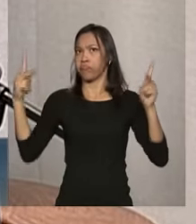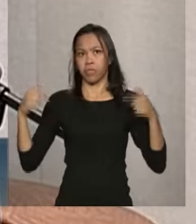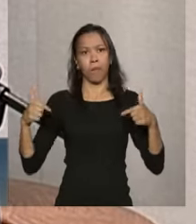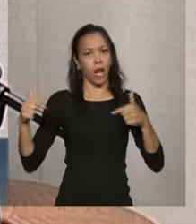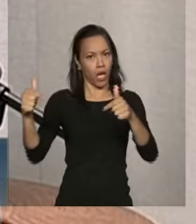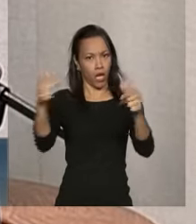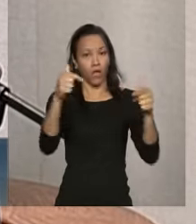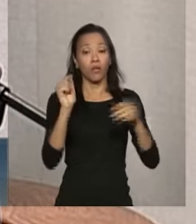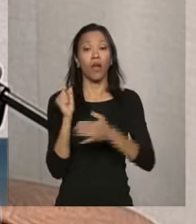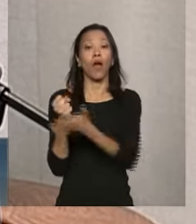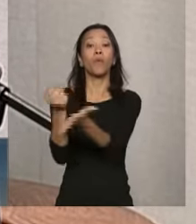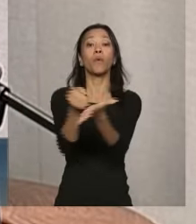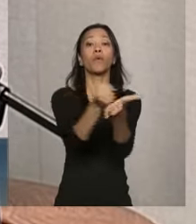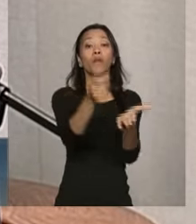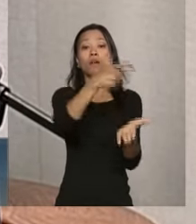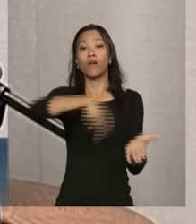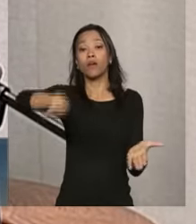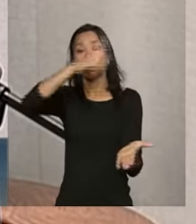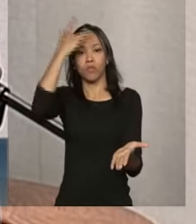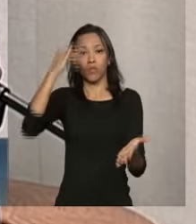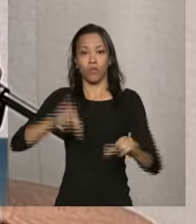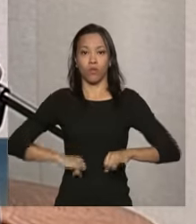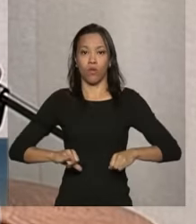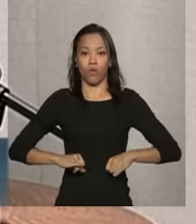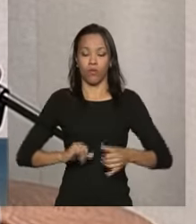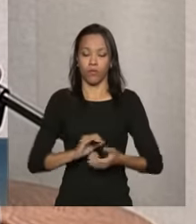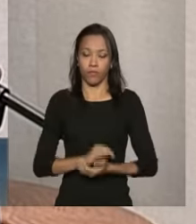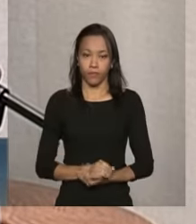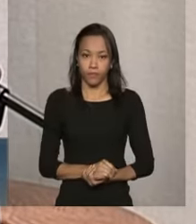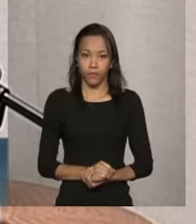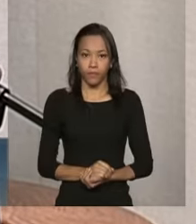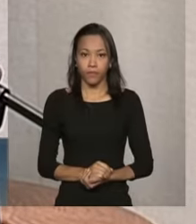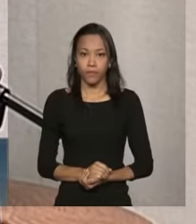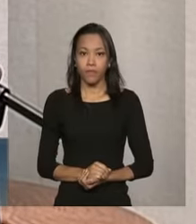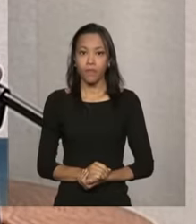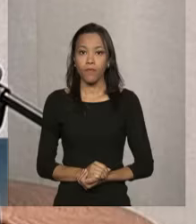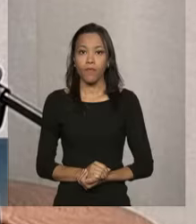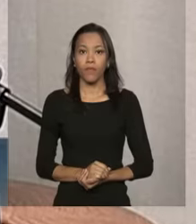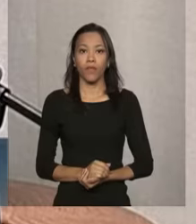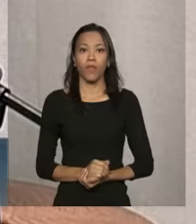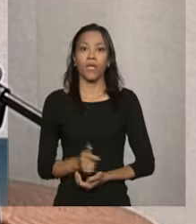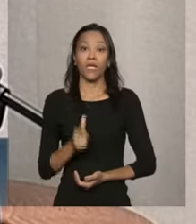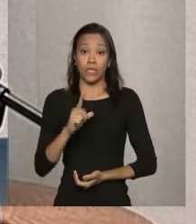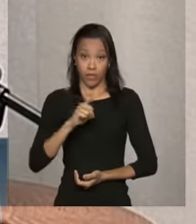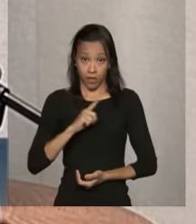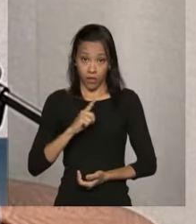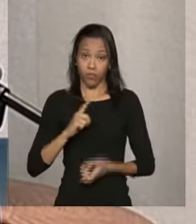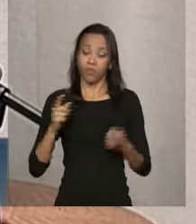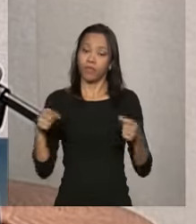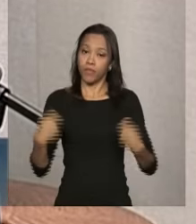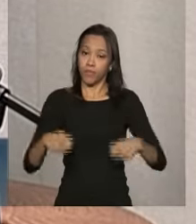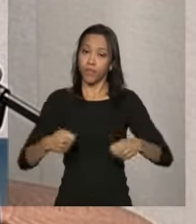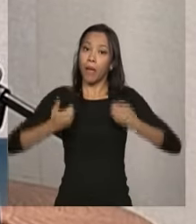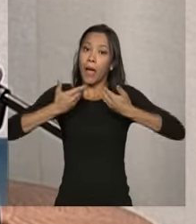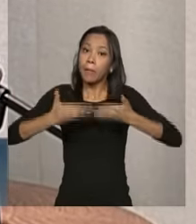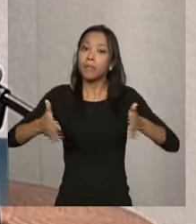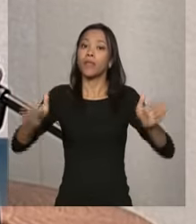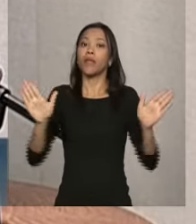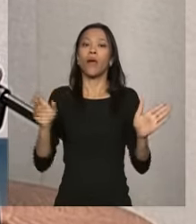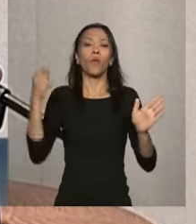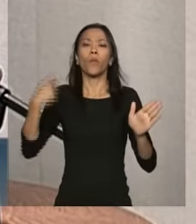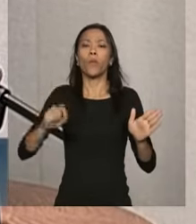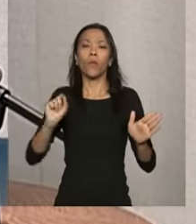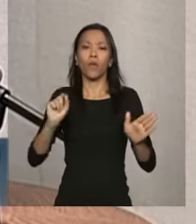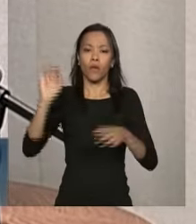às vítimas temos igualmente que ampliar as ações de